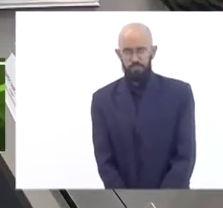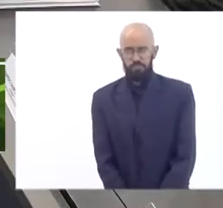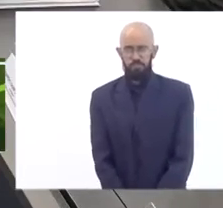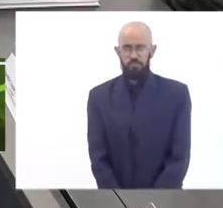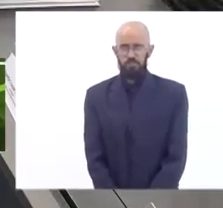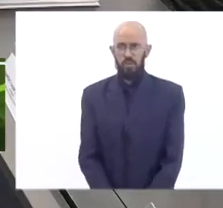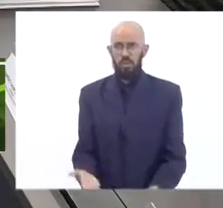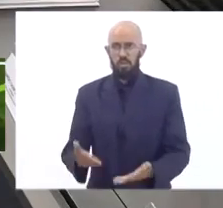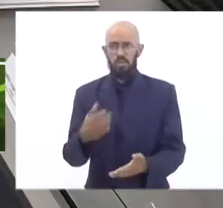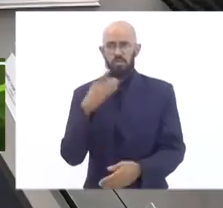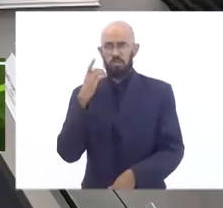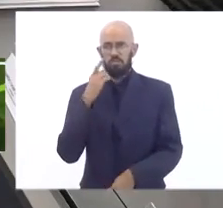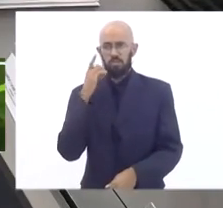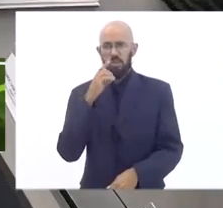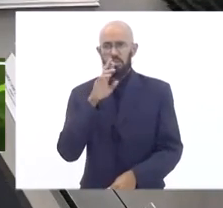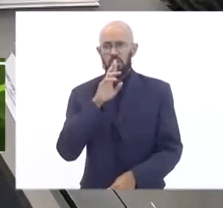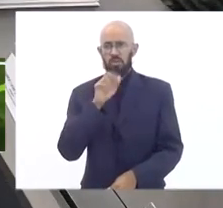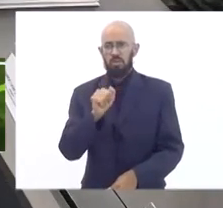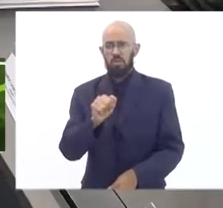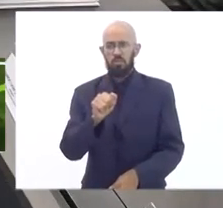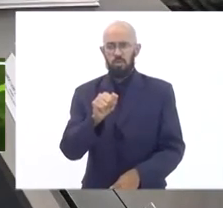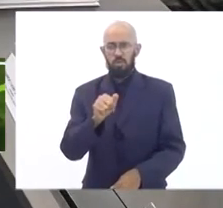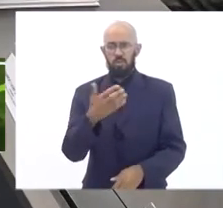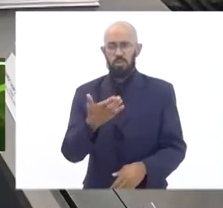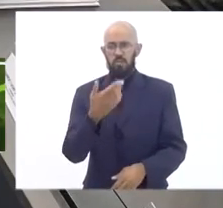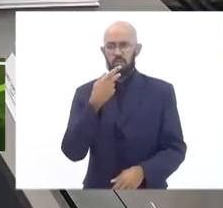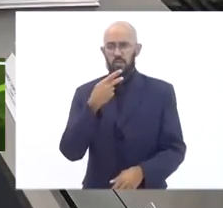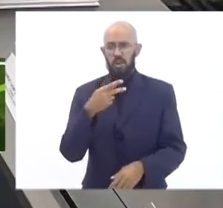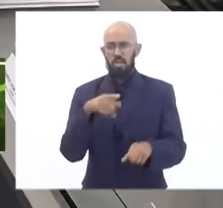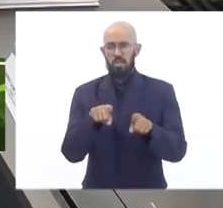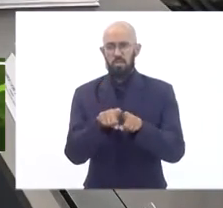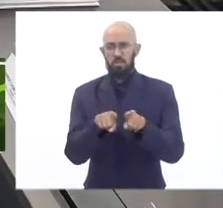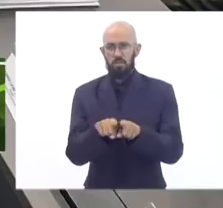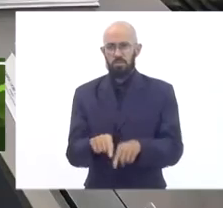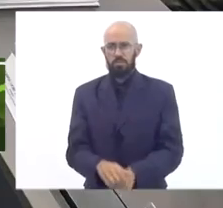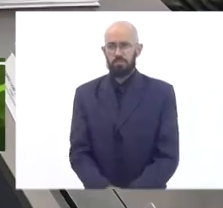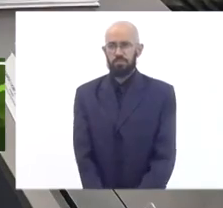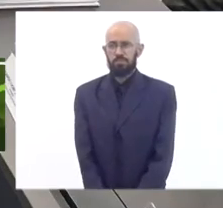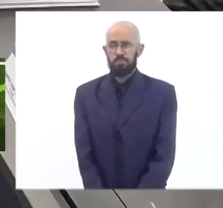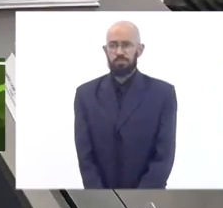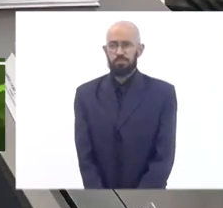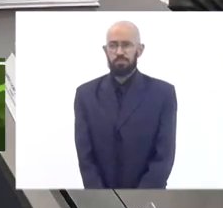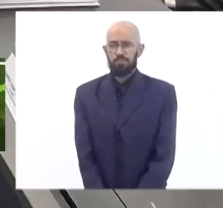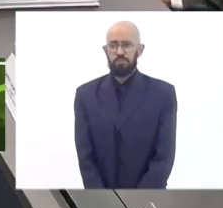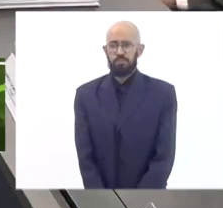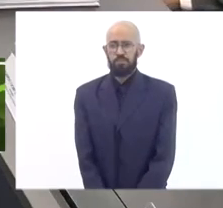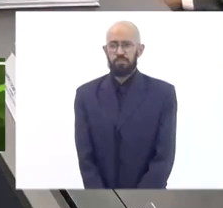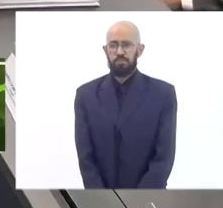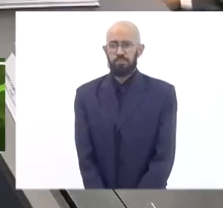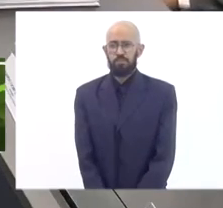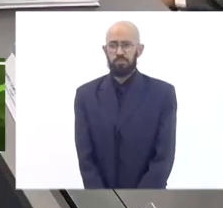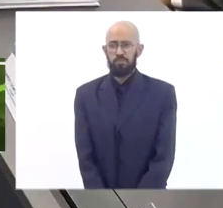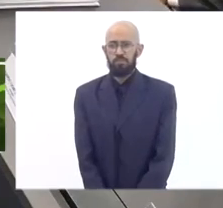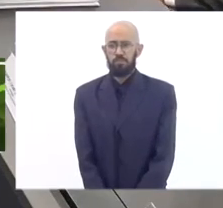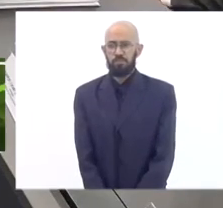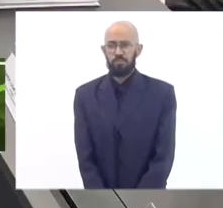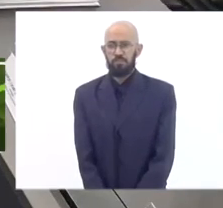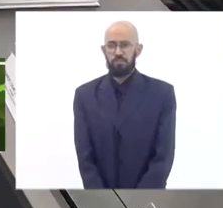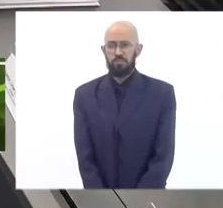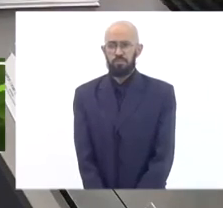defensor público, que está conosco aqui, também que visou da palavra. O doutor Eduardo Scholl. Deputada